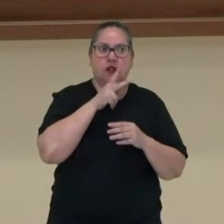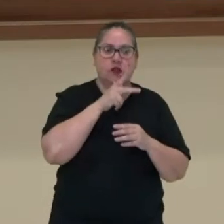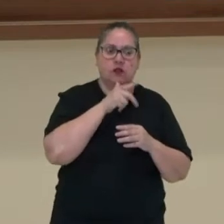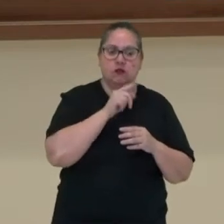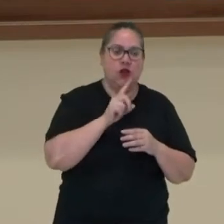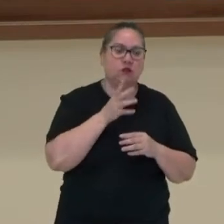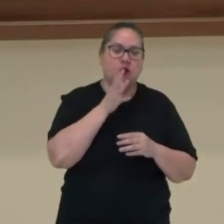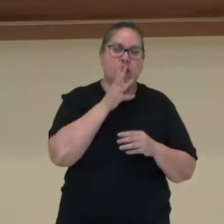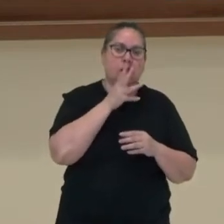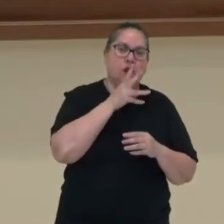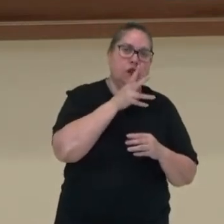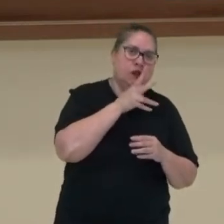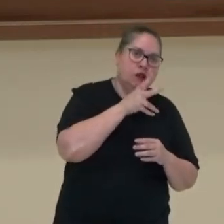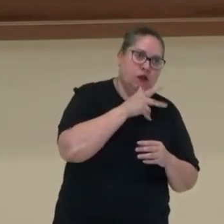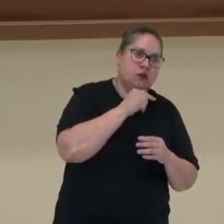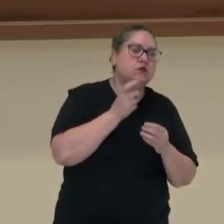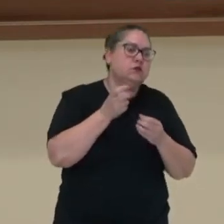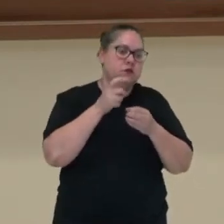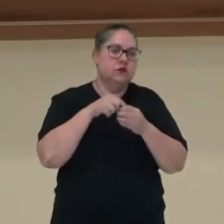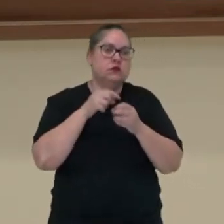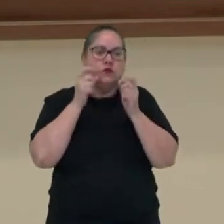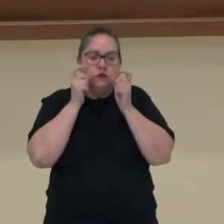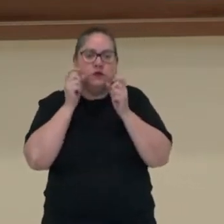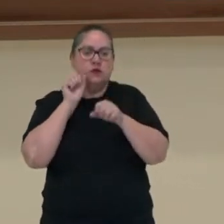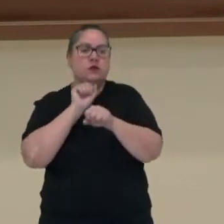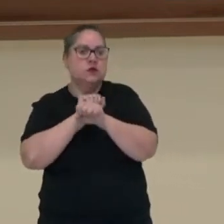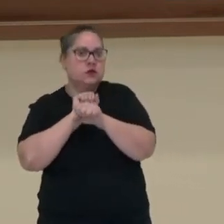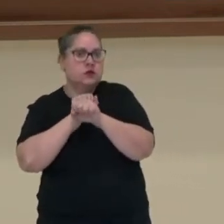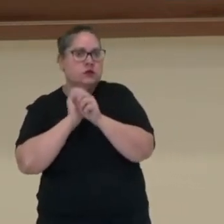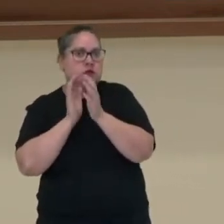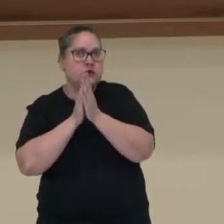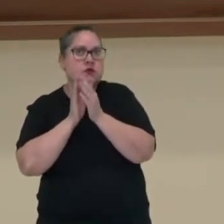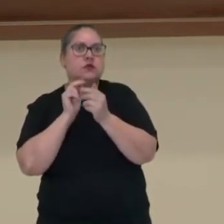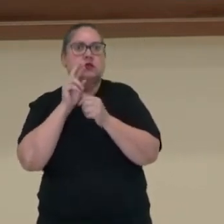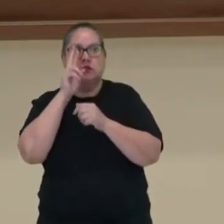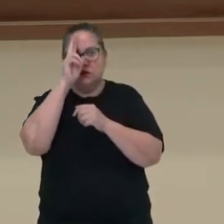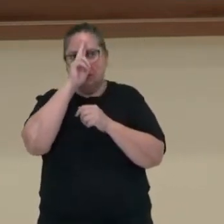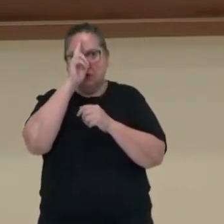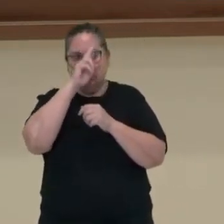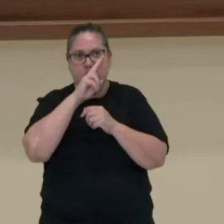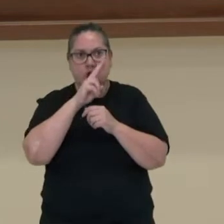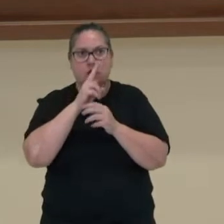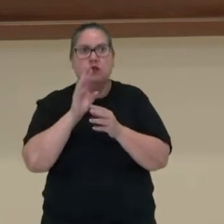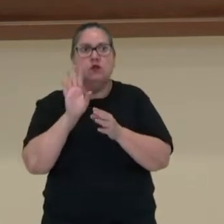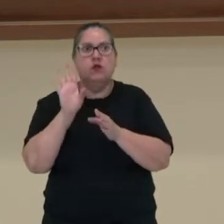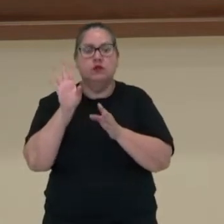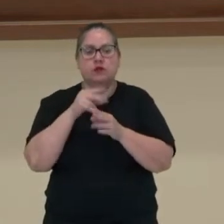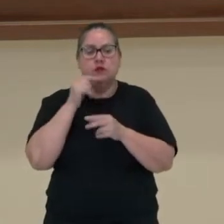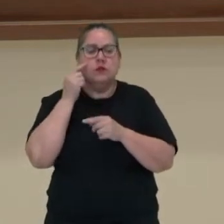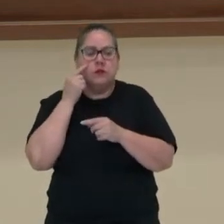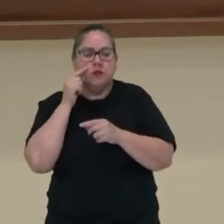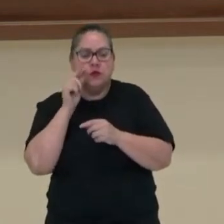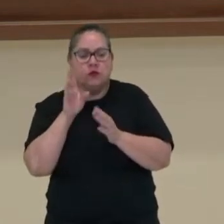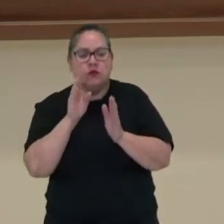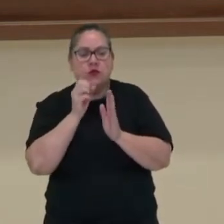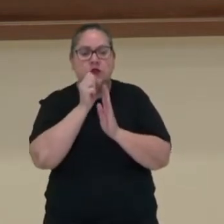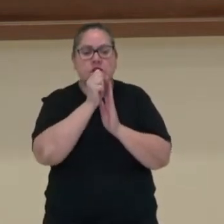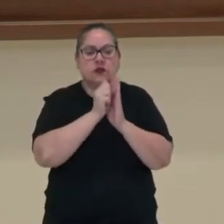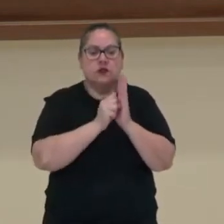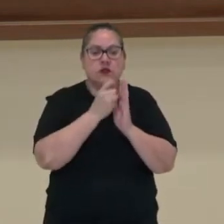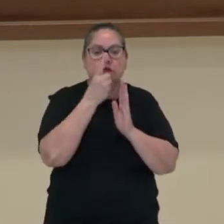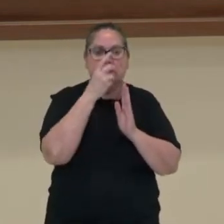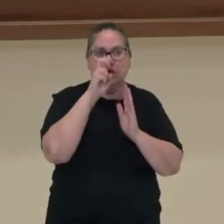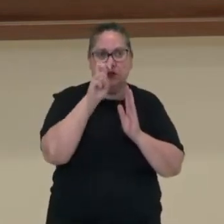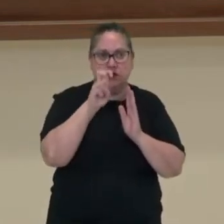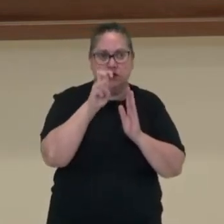não tão lento dentro das perspectivas históricas. Então, nós vamos puxar uma análise a partir do século